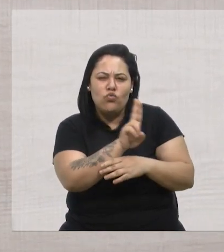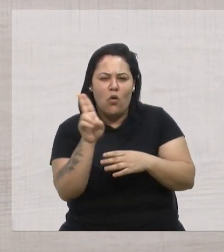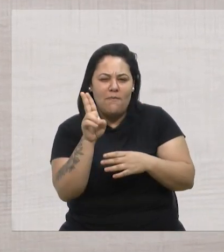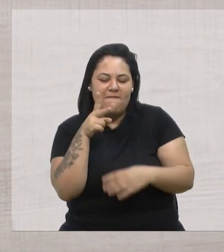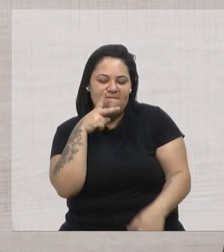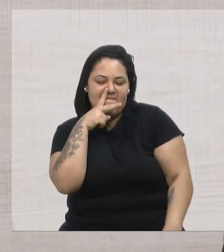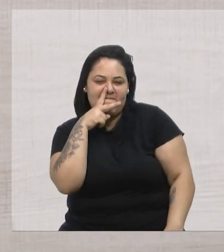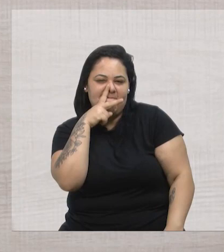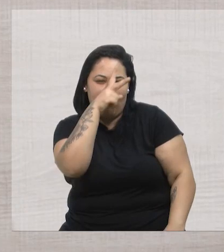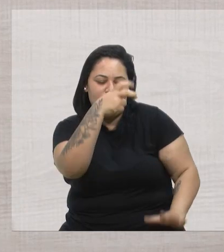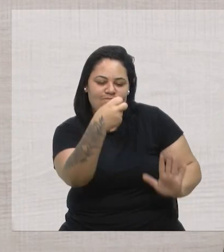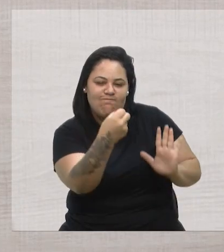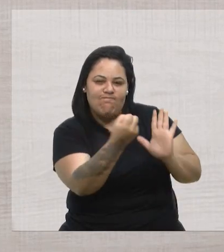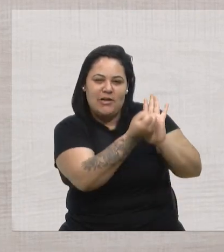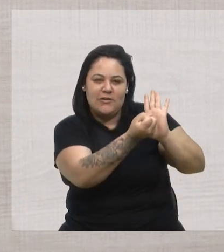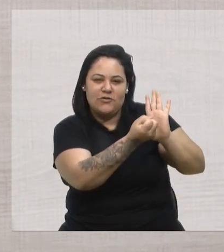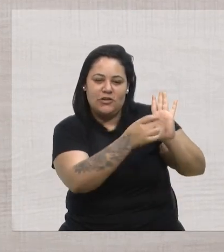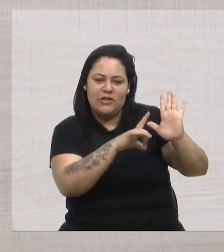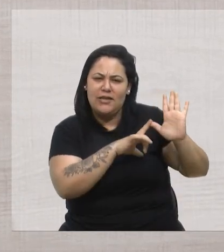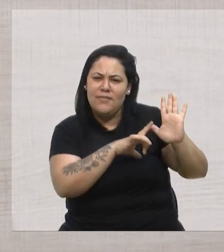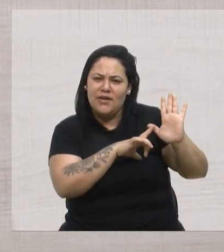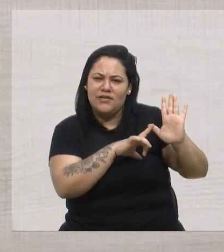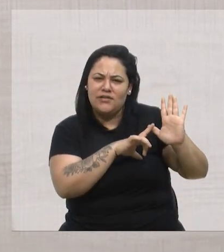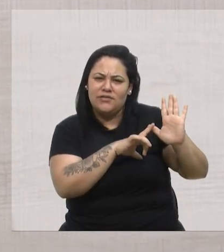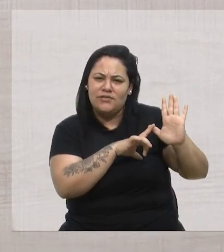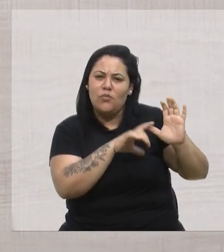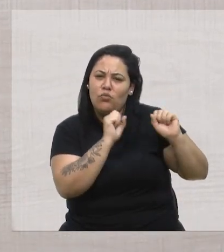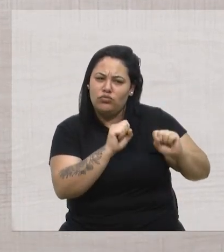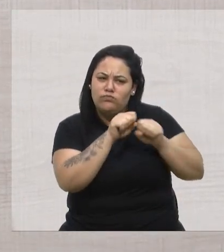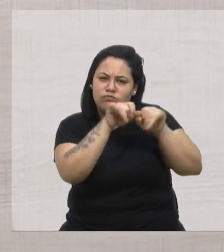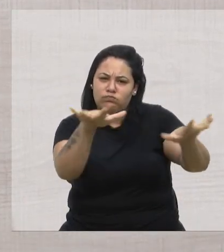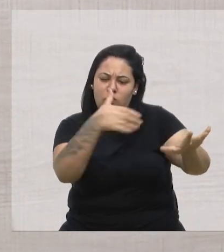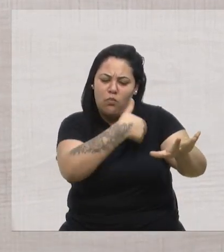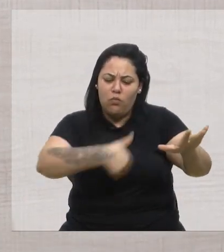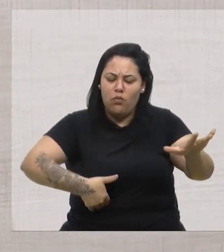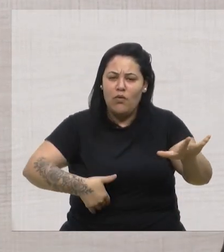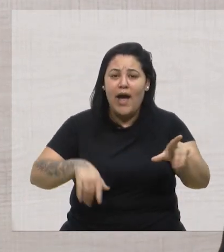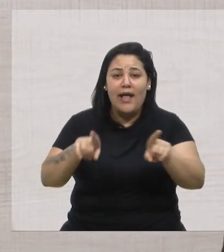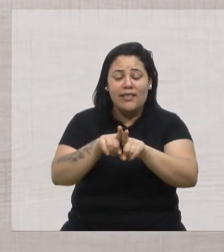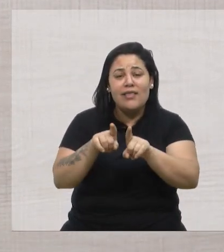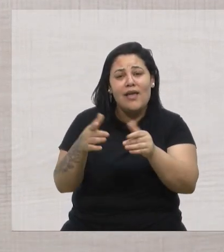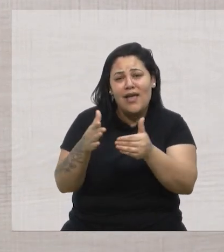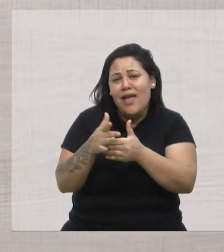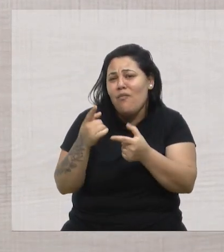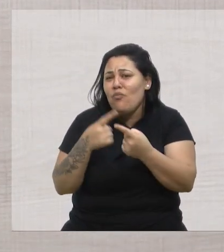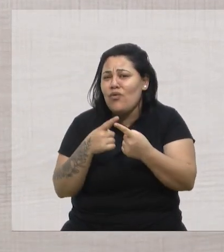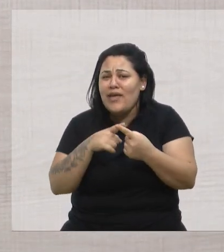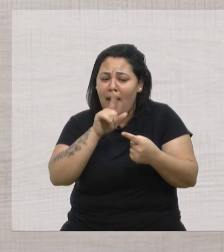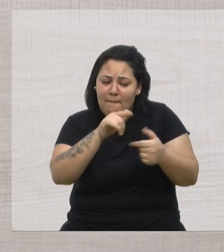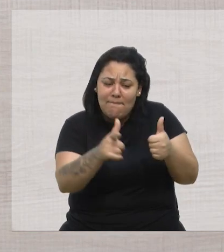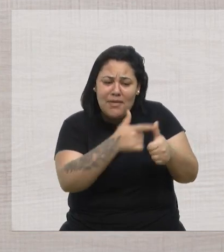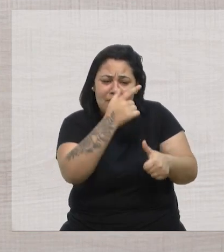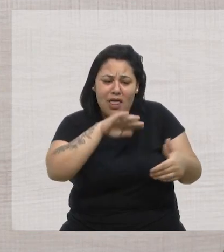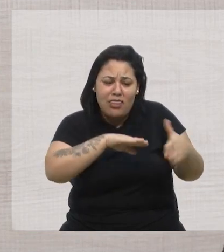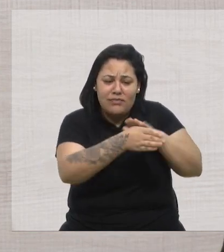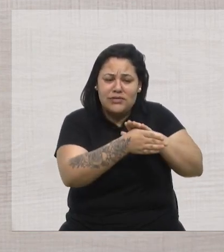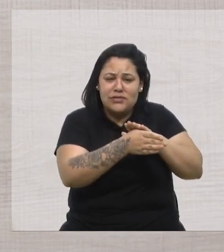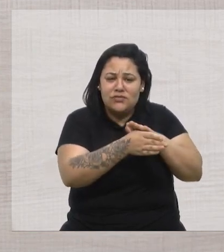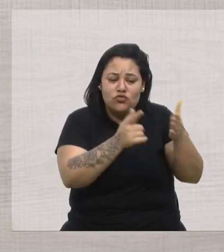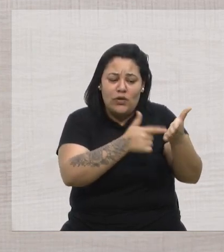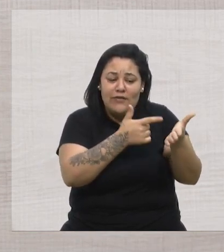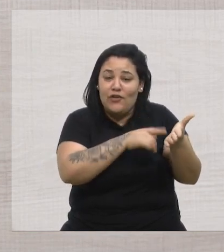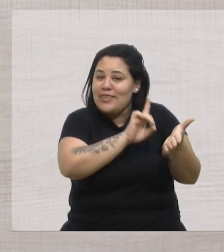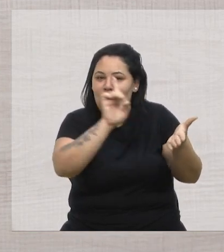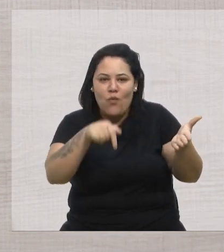a busca de um nome de peso e também algo que tivesse em domínio público. Até porque essa é a nossa primeira adaptação de uma obra que não